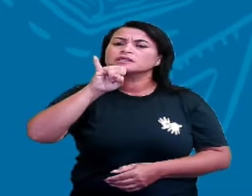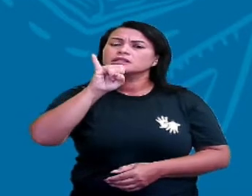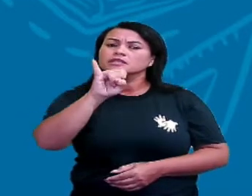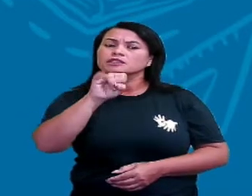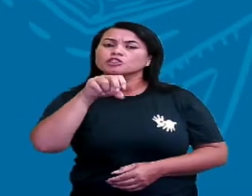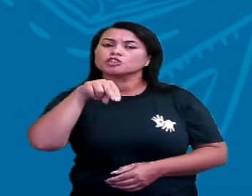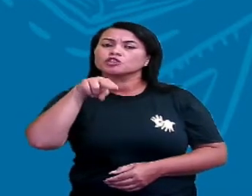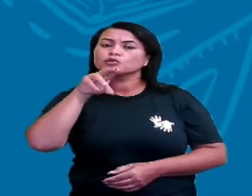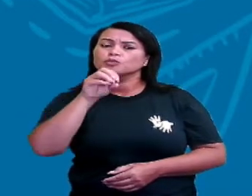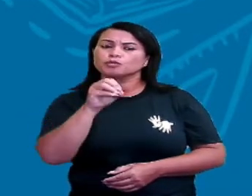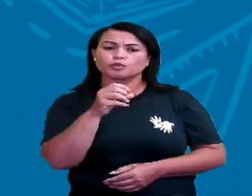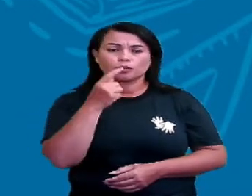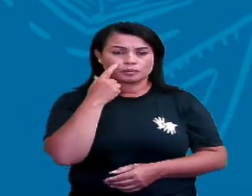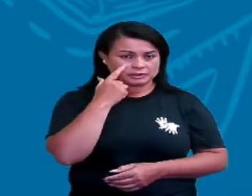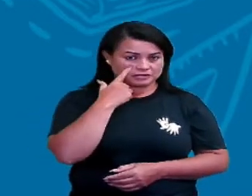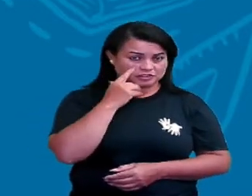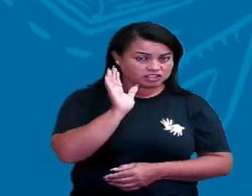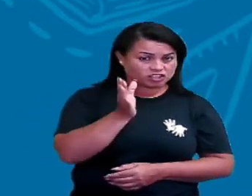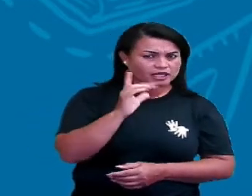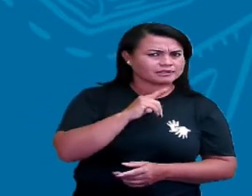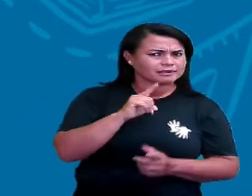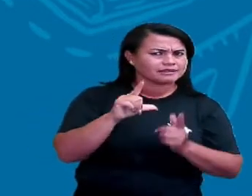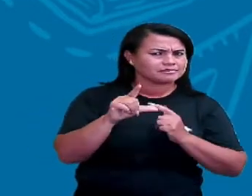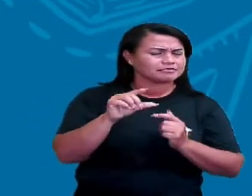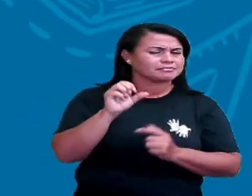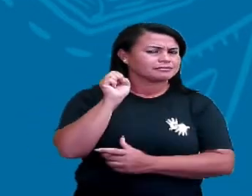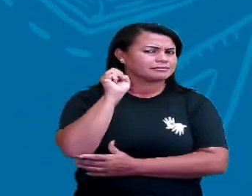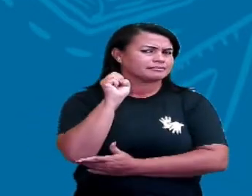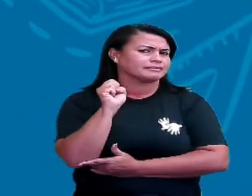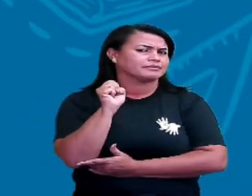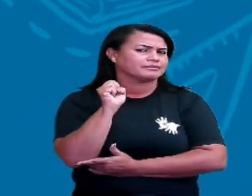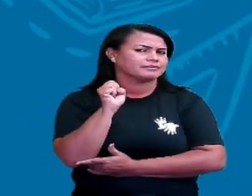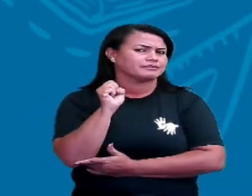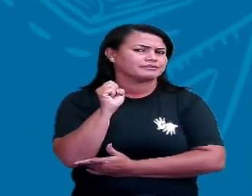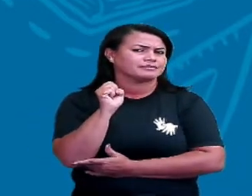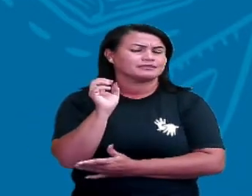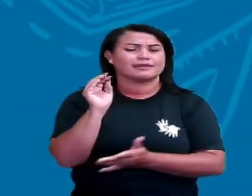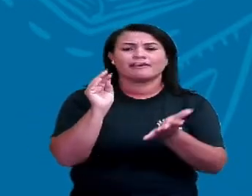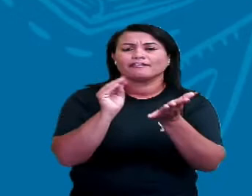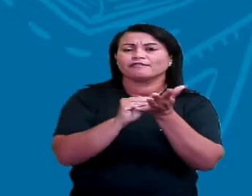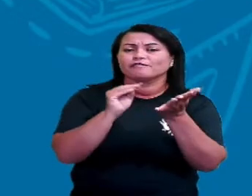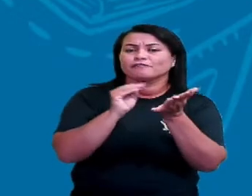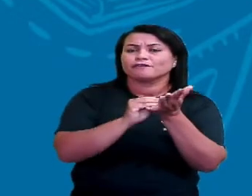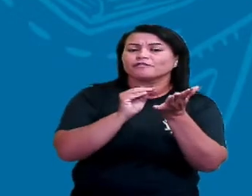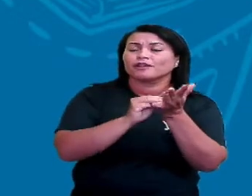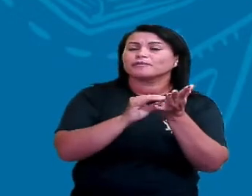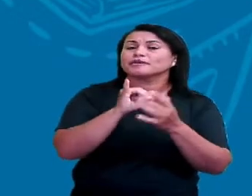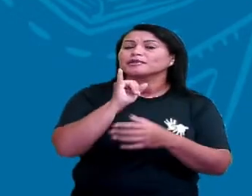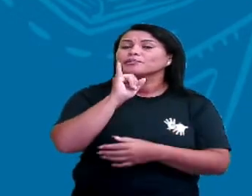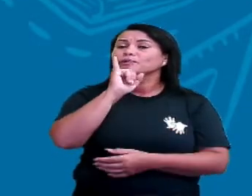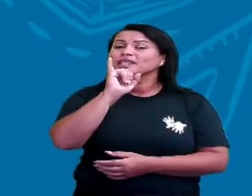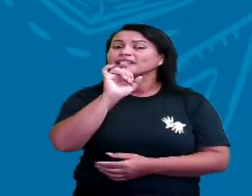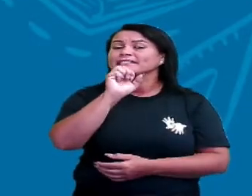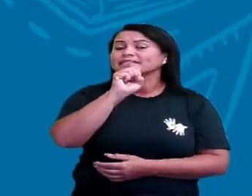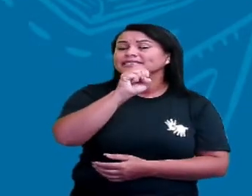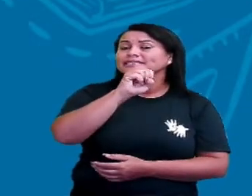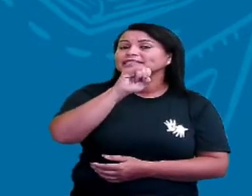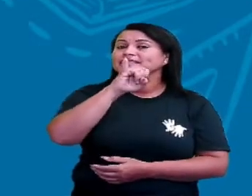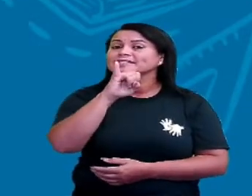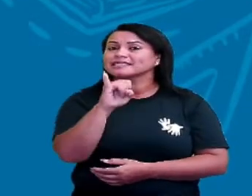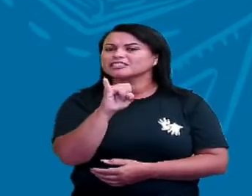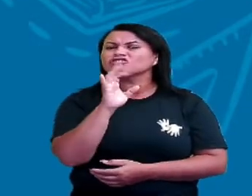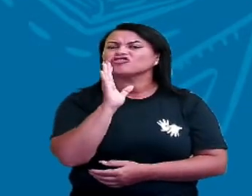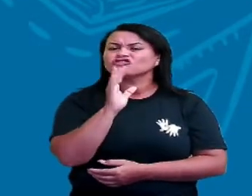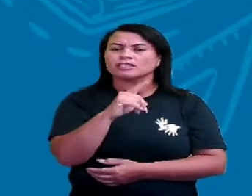Si. Eu já tenho o S. Falta o que aqui? O I para fazer o si. Aqui